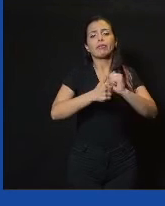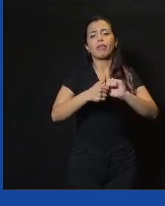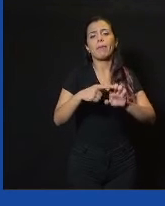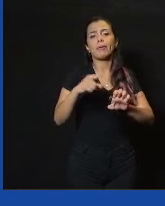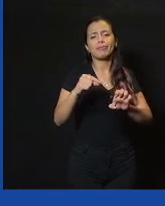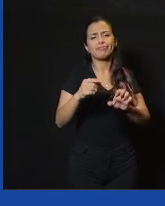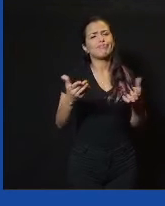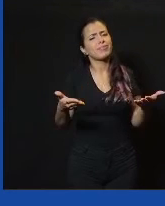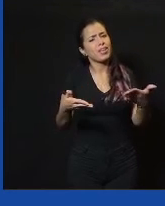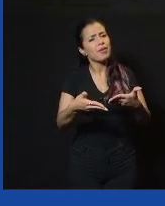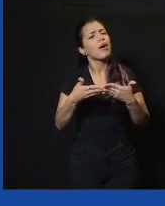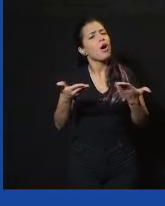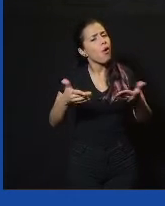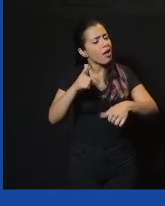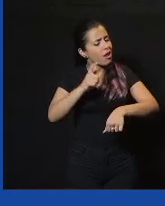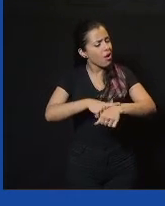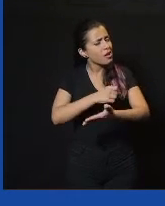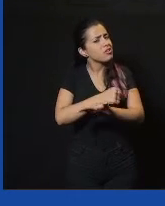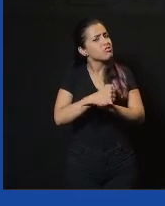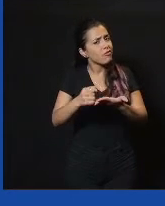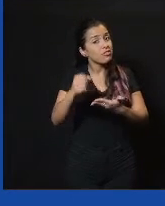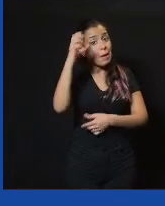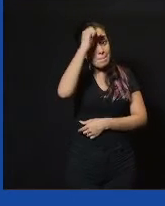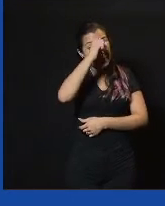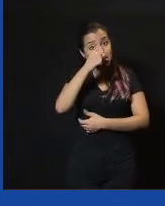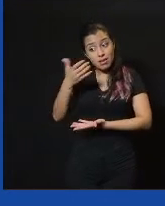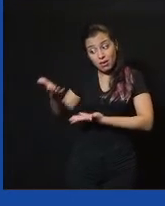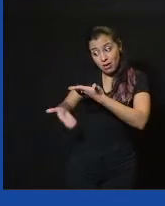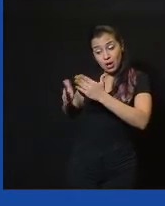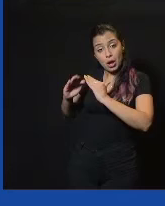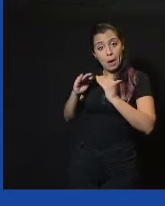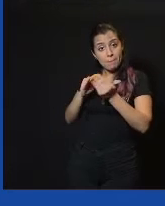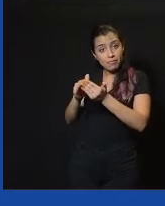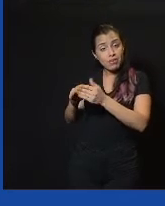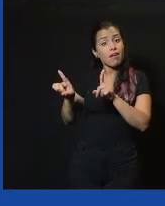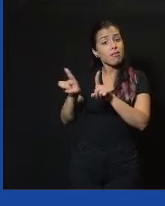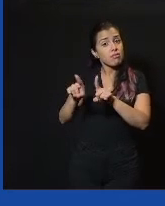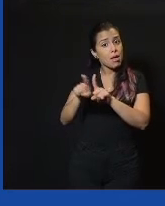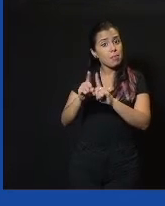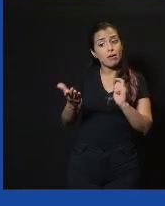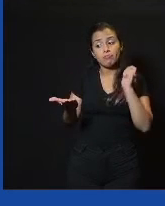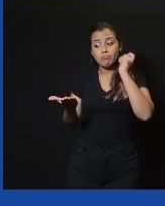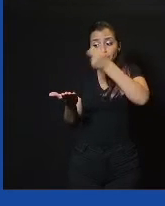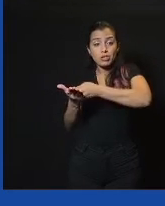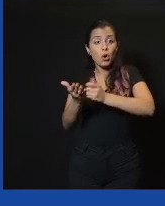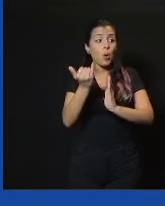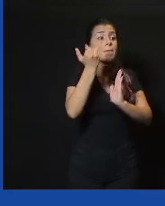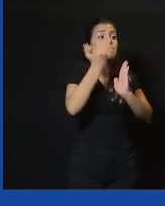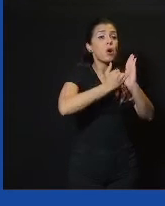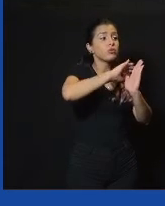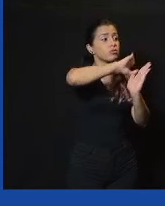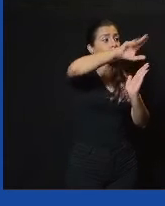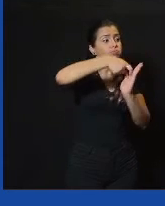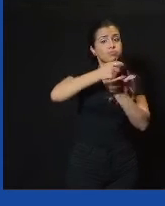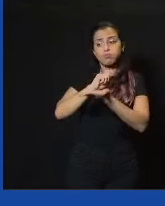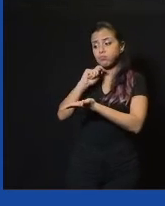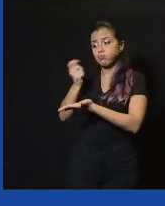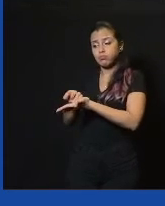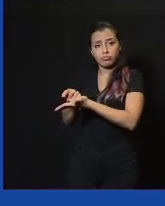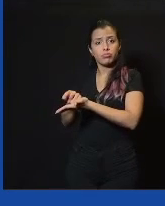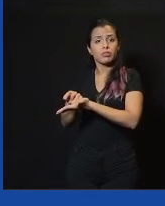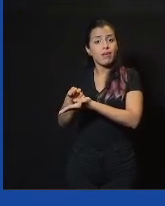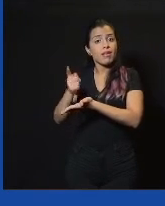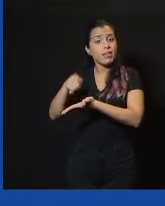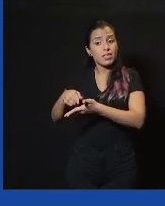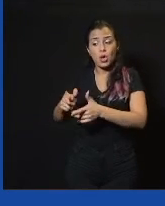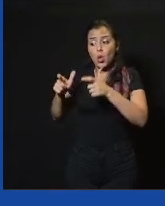hora de aprender com a periferia, passou-se da hora de retornar esses impostos que é para o lugar de onde sai o meu funcionário,